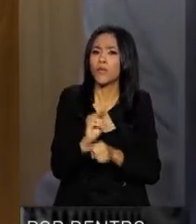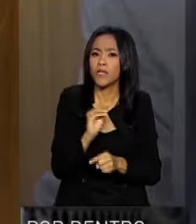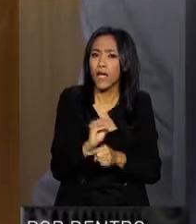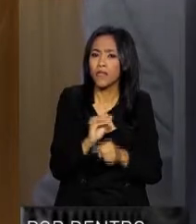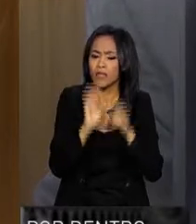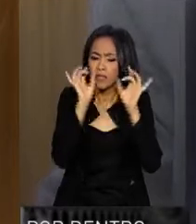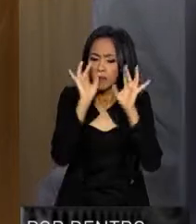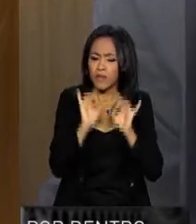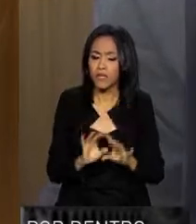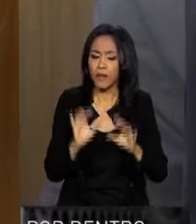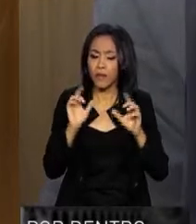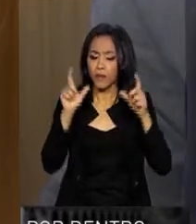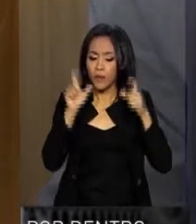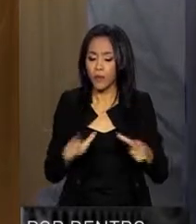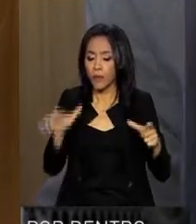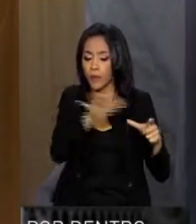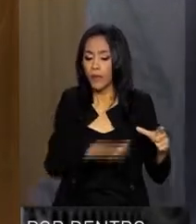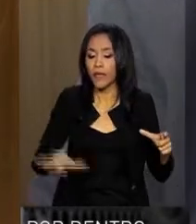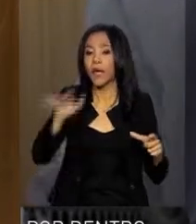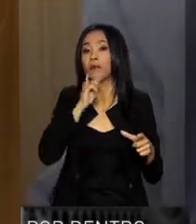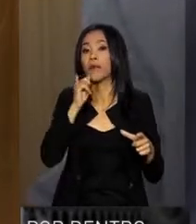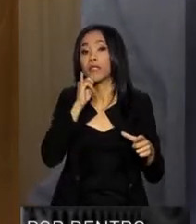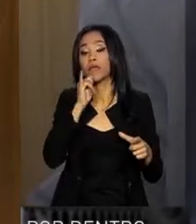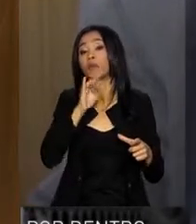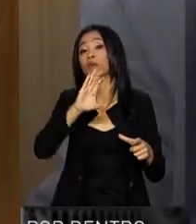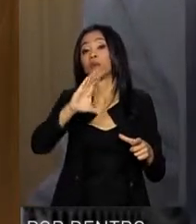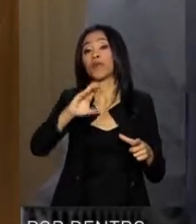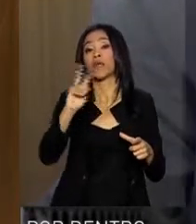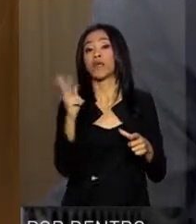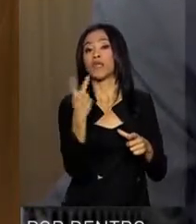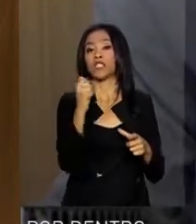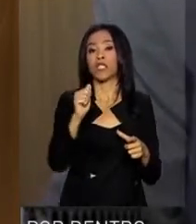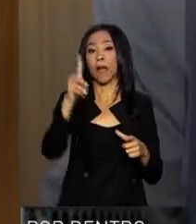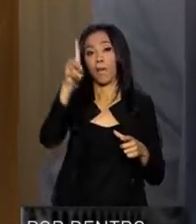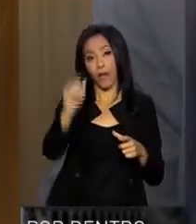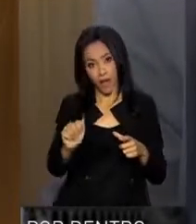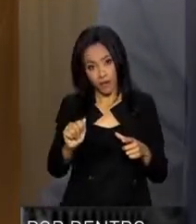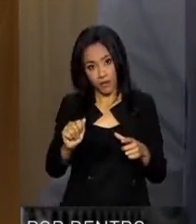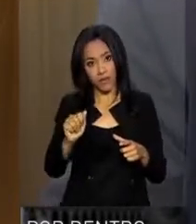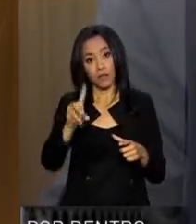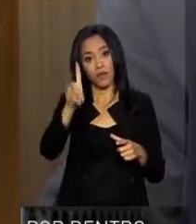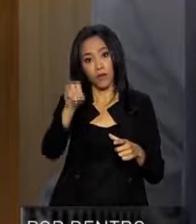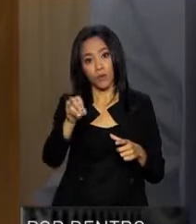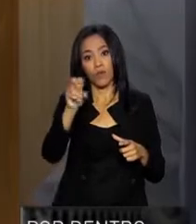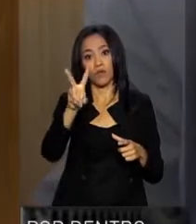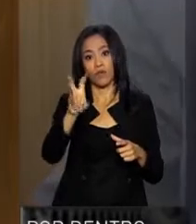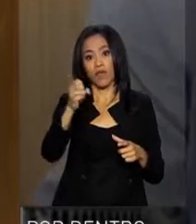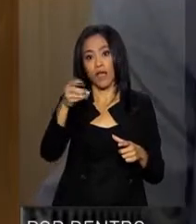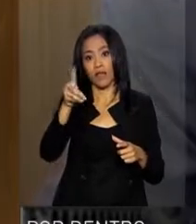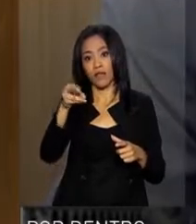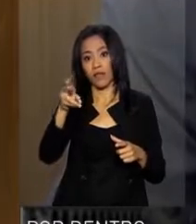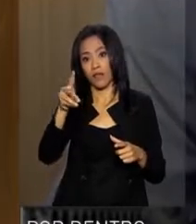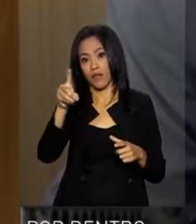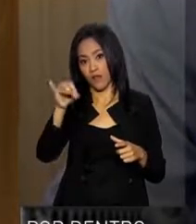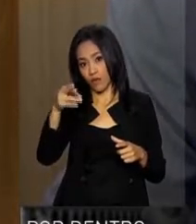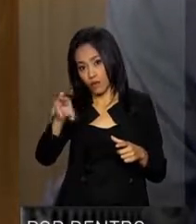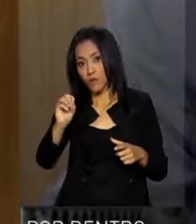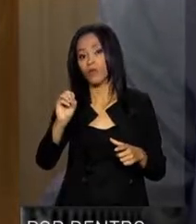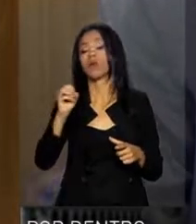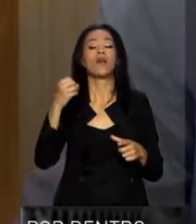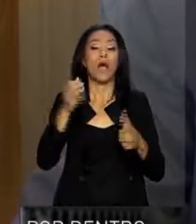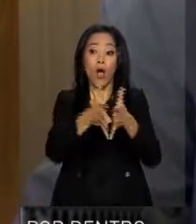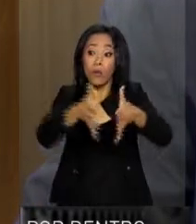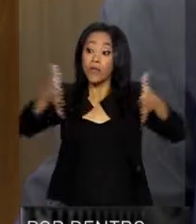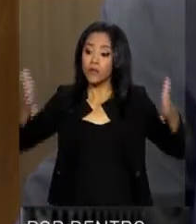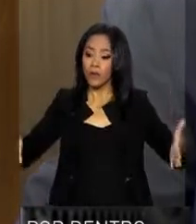conservação o parque nacional da chapada dos veadeiros passou de 64 mil hectares produzidos mil hectares a estação